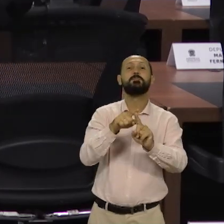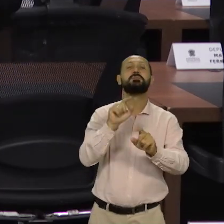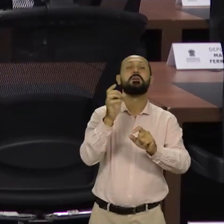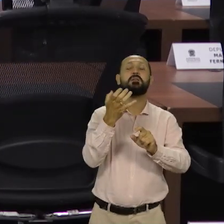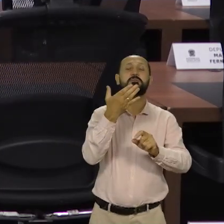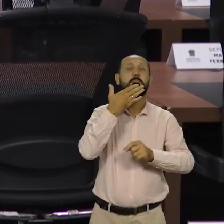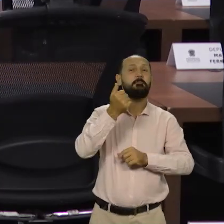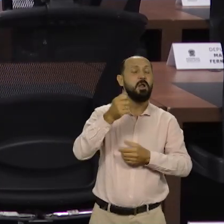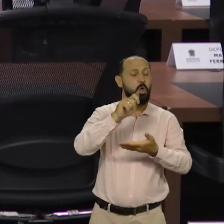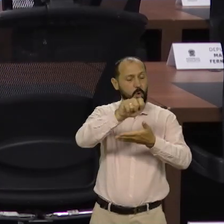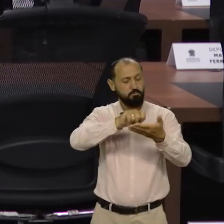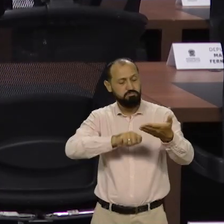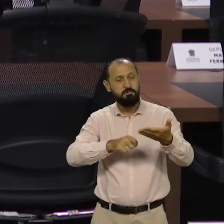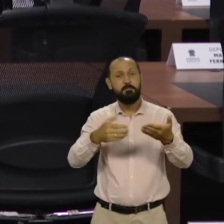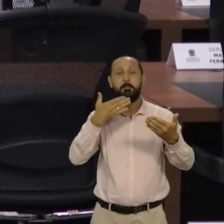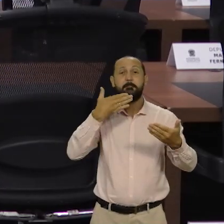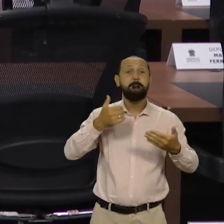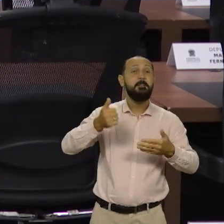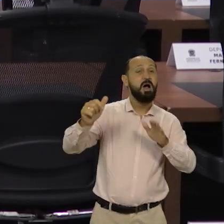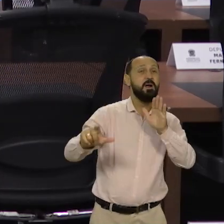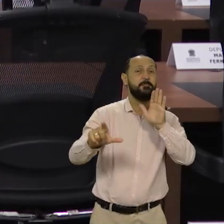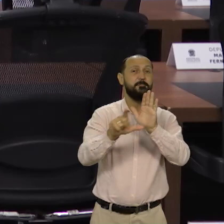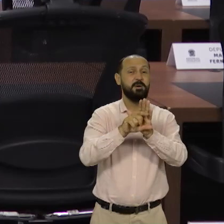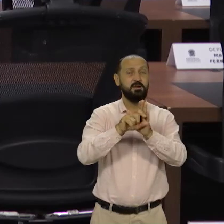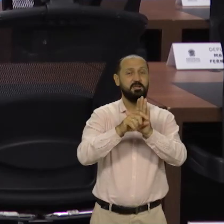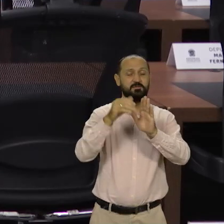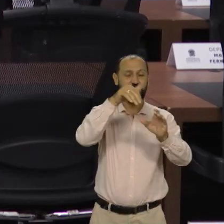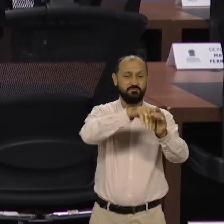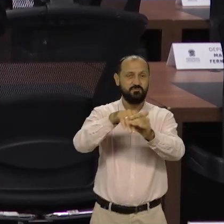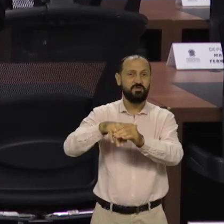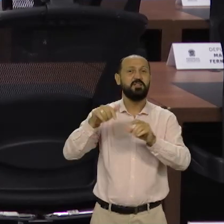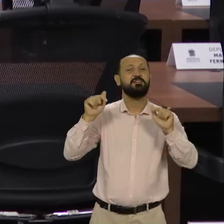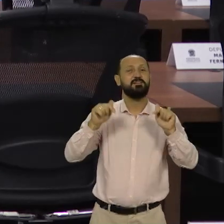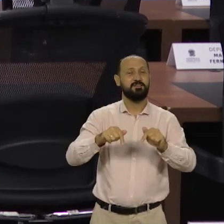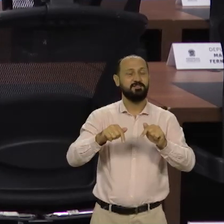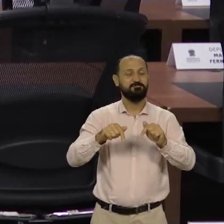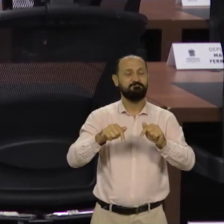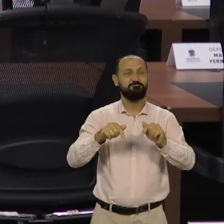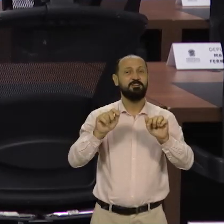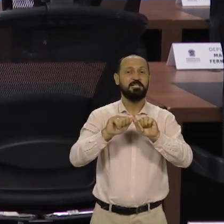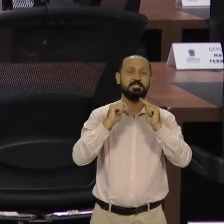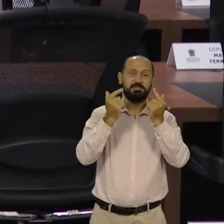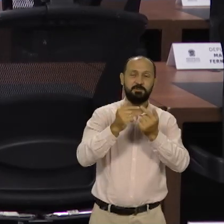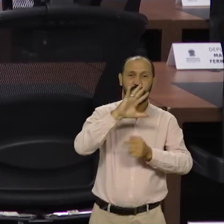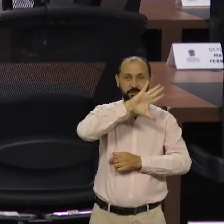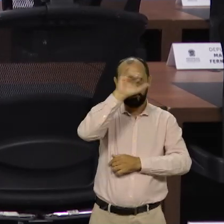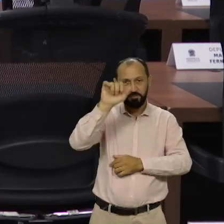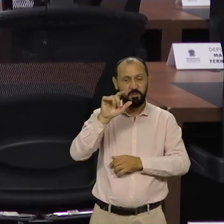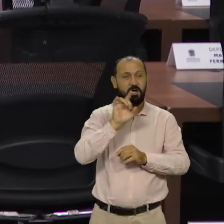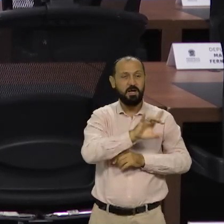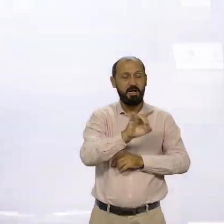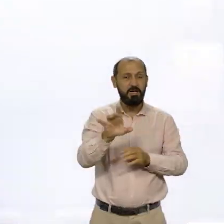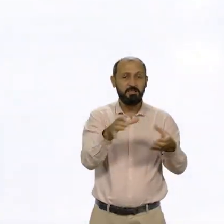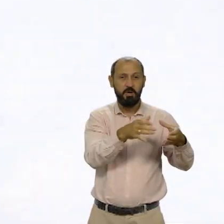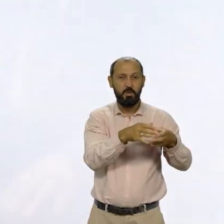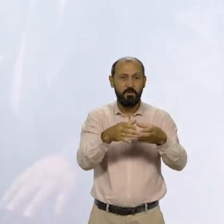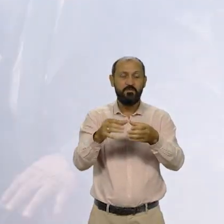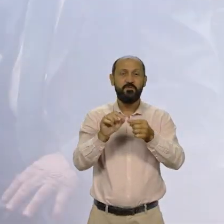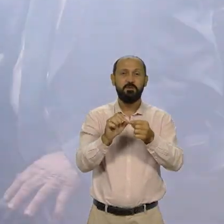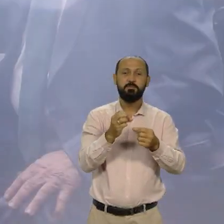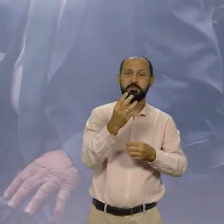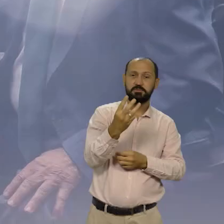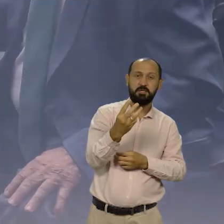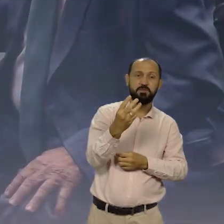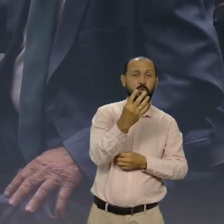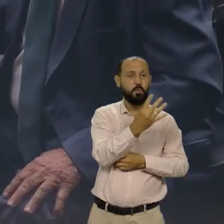O objetivo é buscar a melhor redação final para as leis que serão votadas nesse plenário. E aqui na Assembleia de Mato Grosso do Sul, cada comissão é